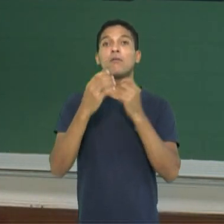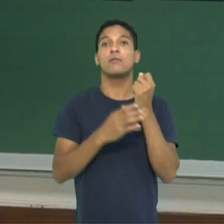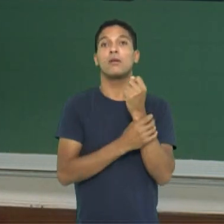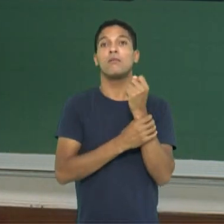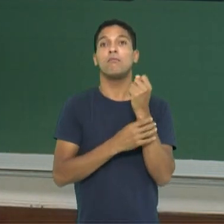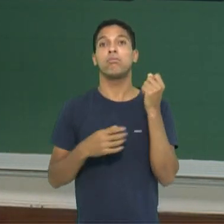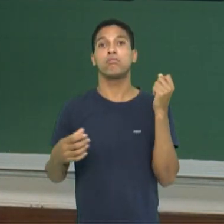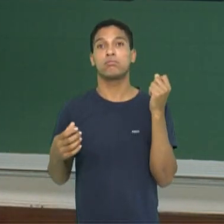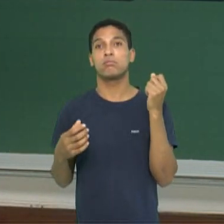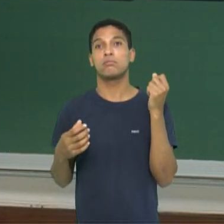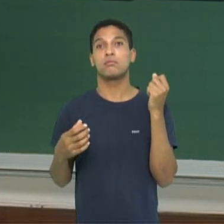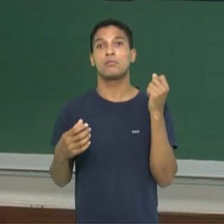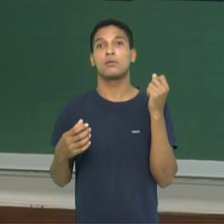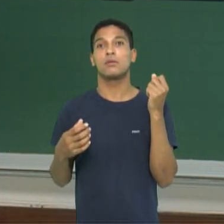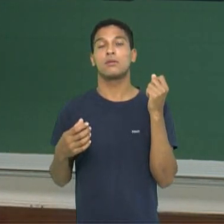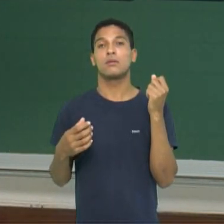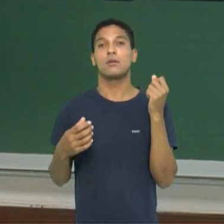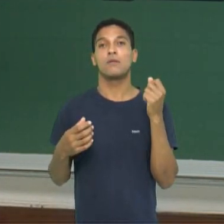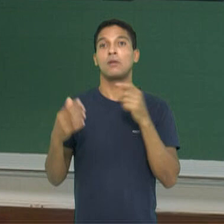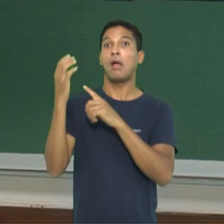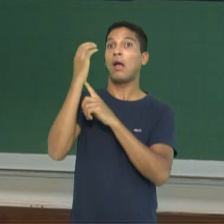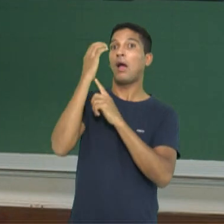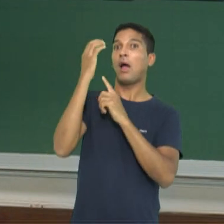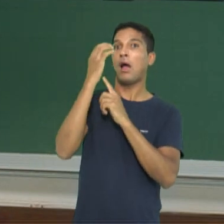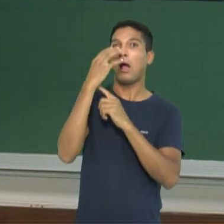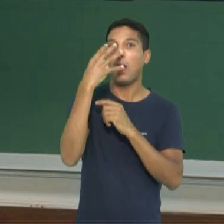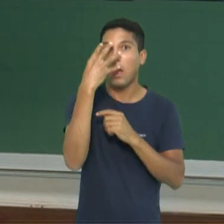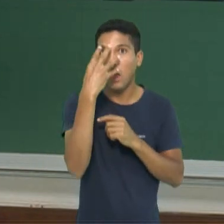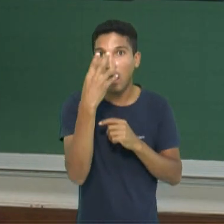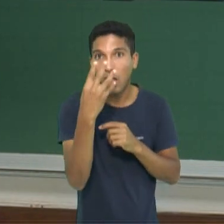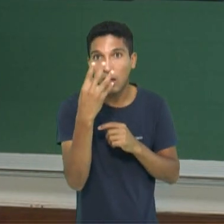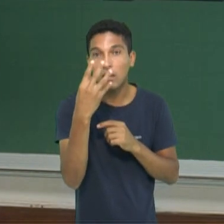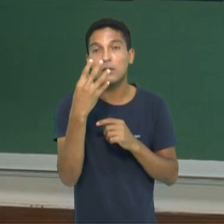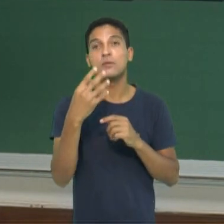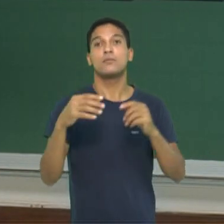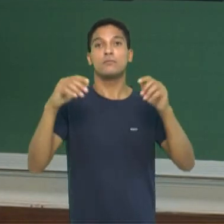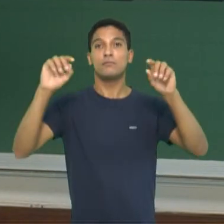você quer ser, então está te afetando esteticamente.